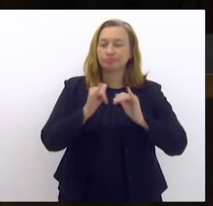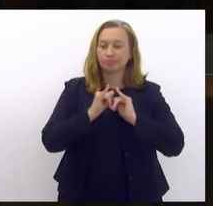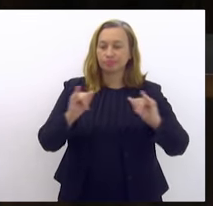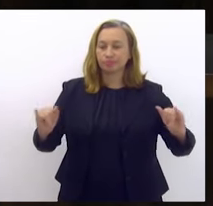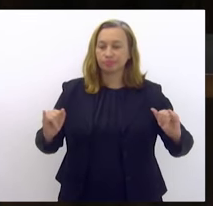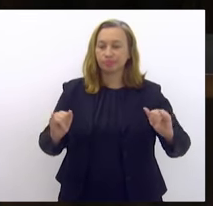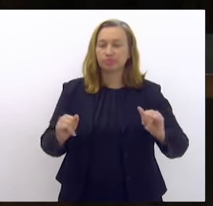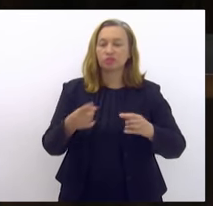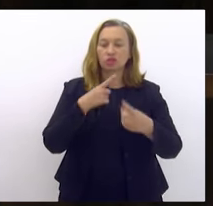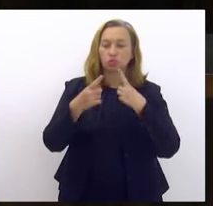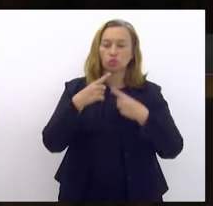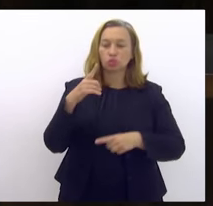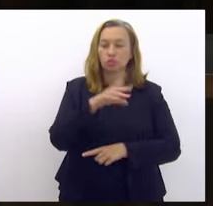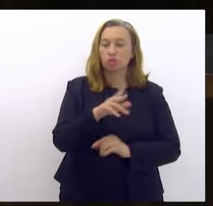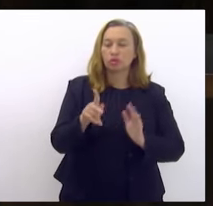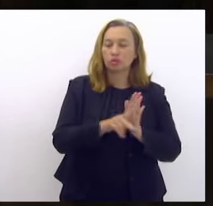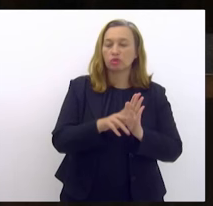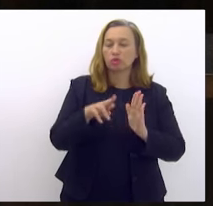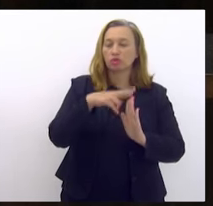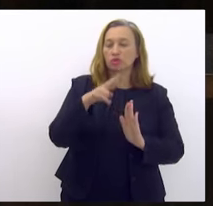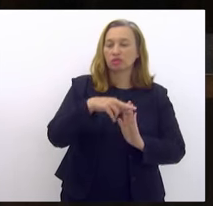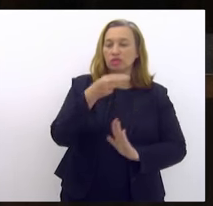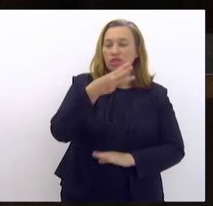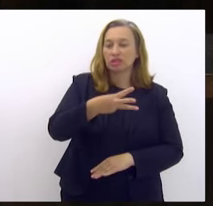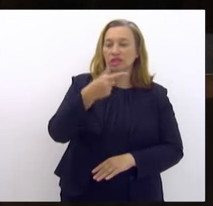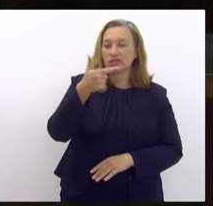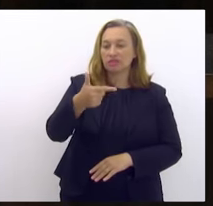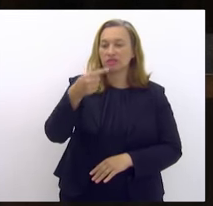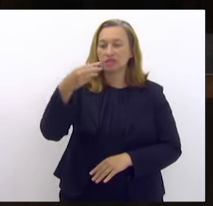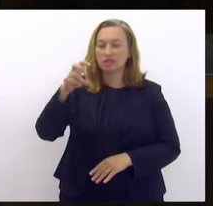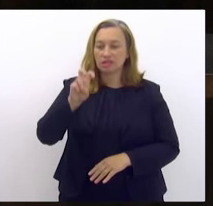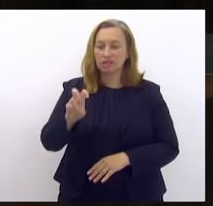Anuncio, em discussão única, projeto de resolução número